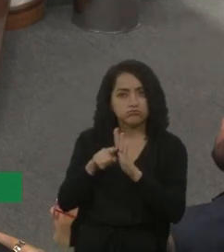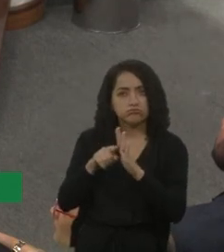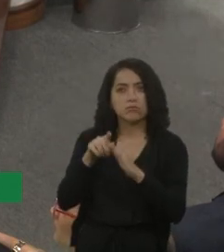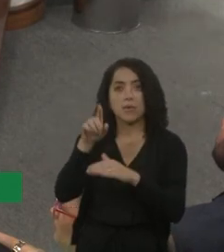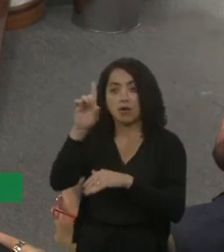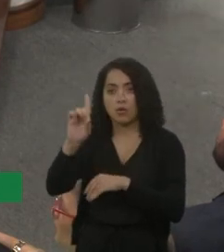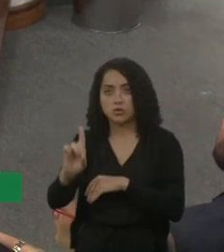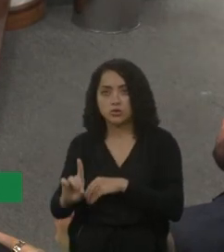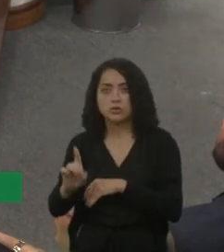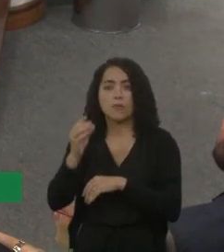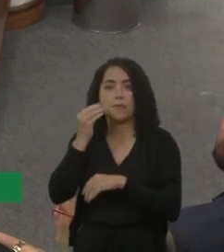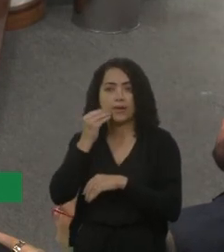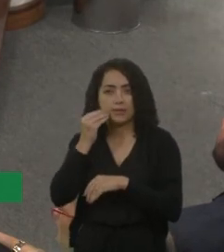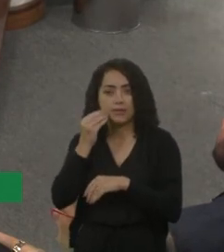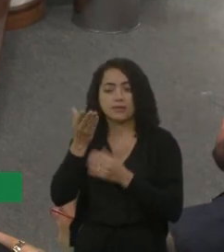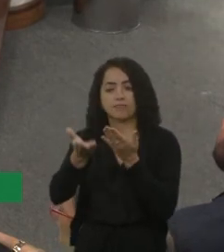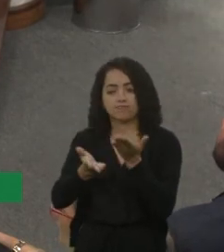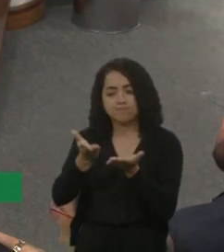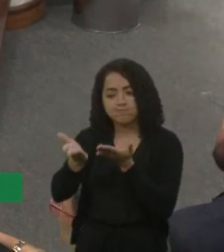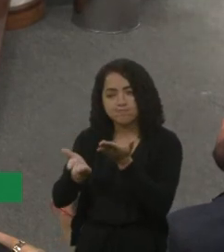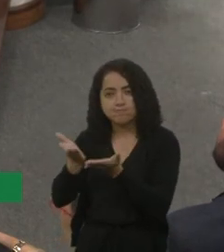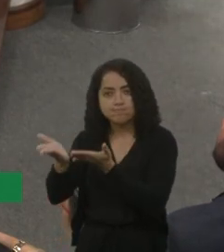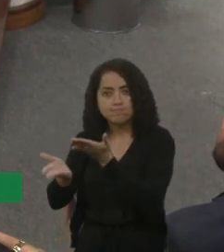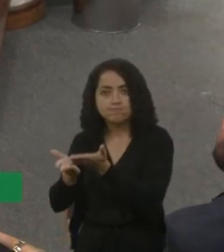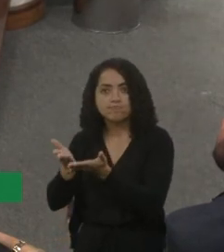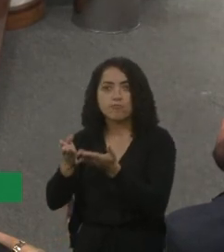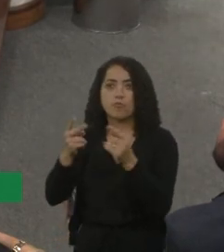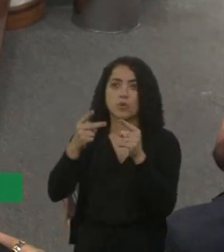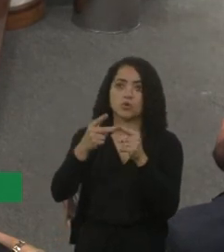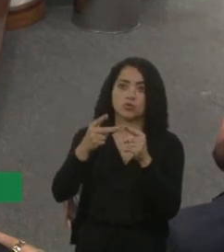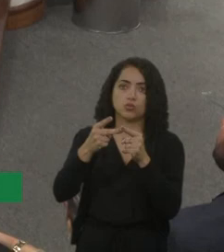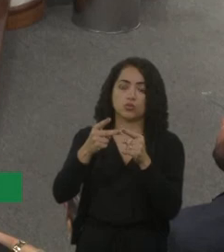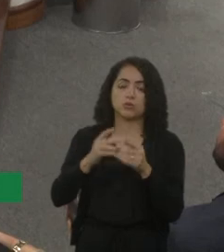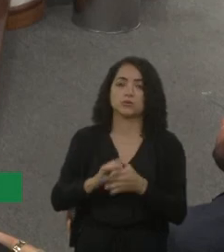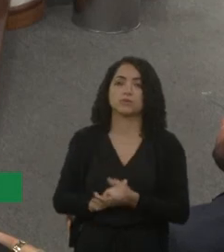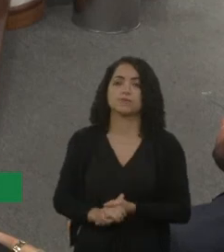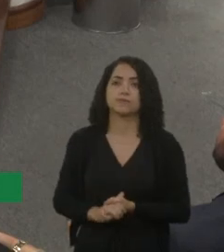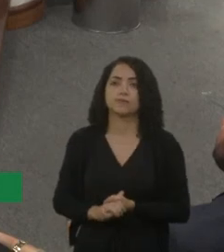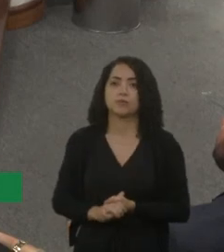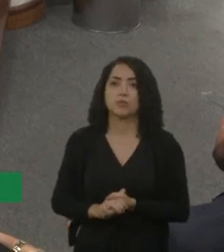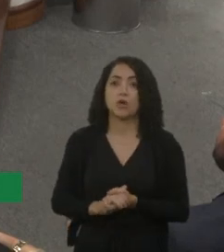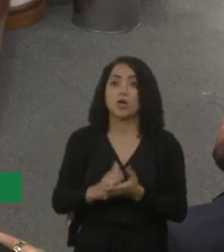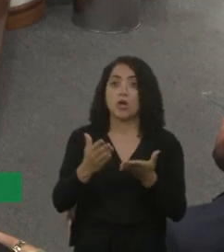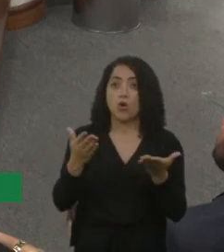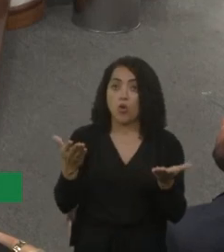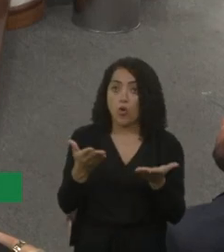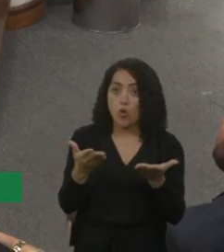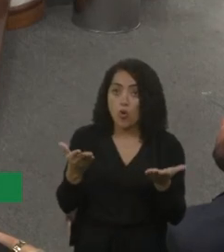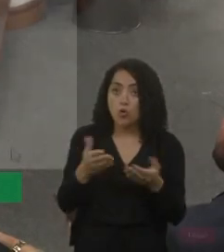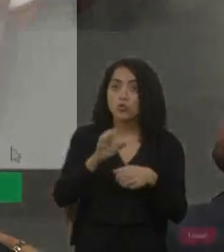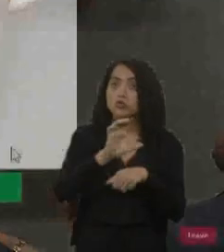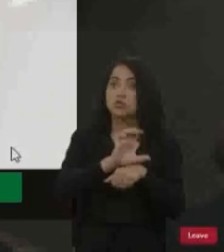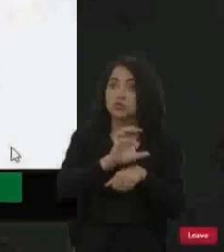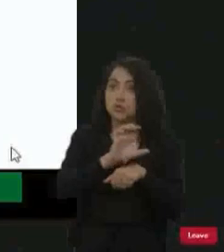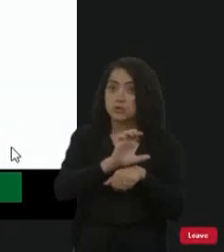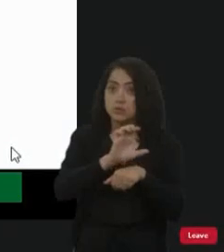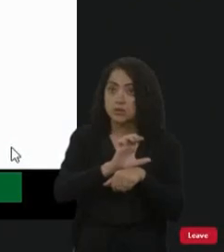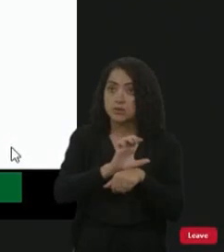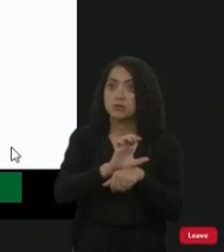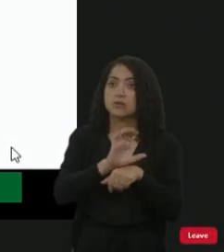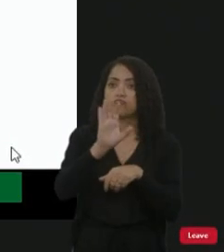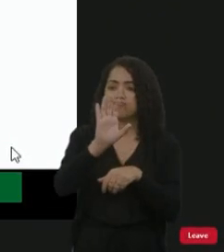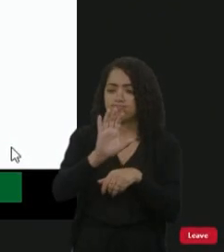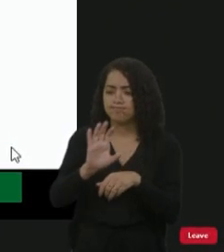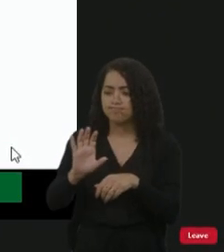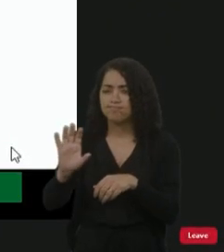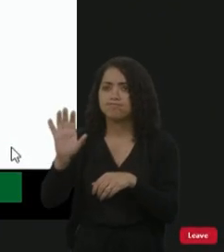gente tentar que eles atendam pelo menos o eixo 2. Então, hoje, no estado, a gente tem um vazio assistencial muito grande, a gente